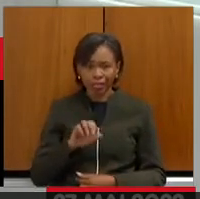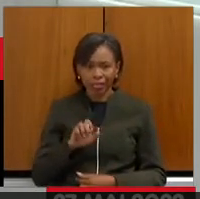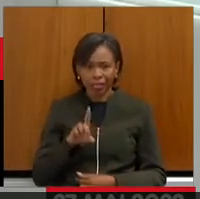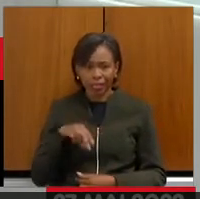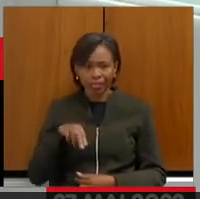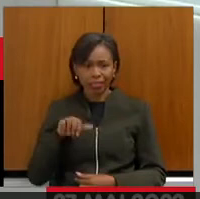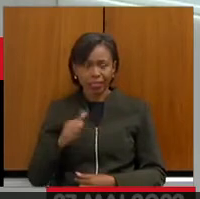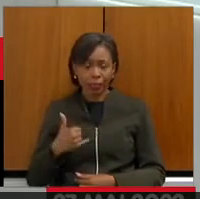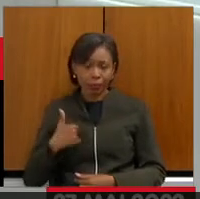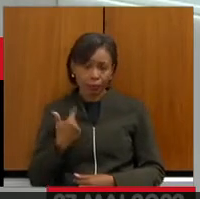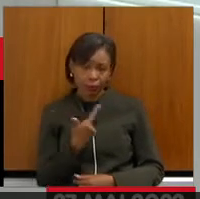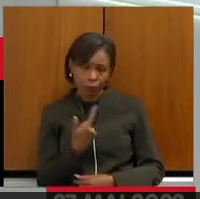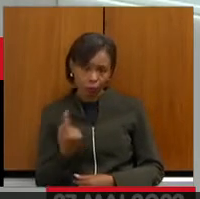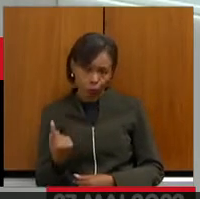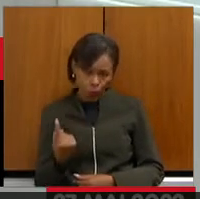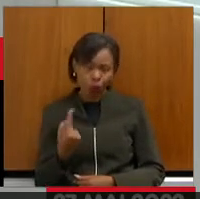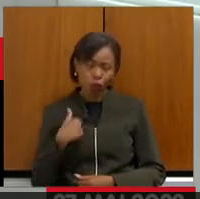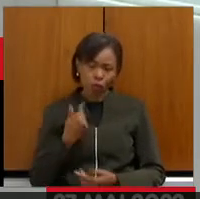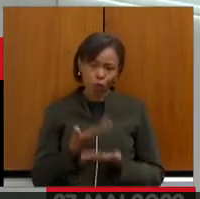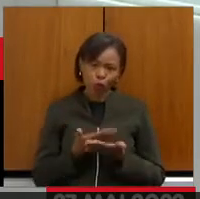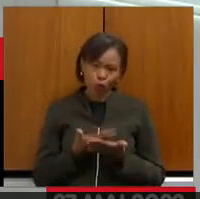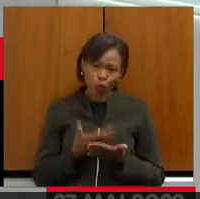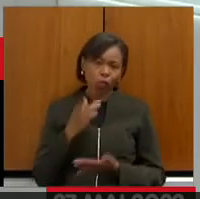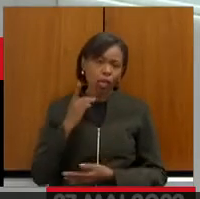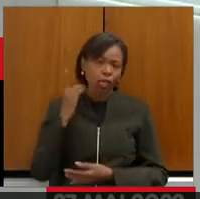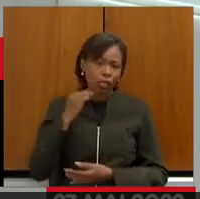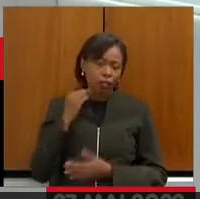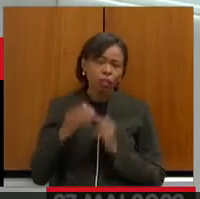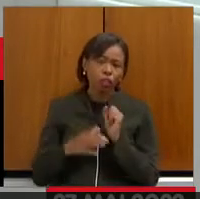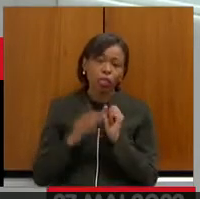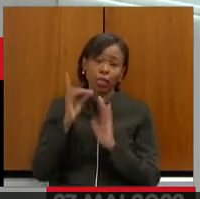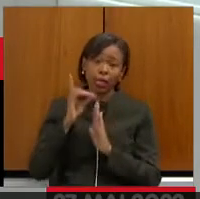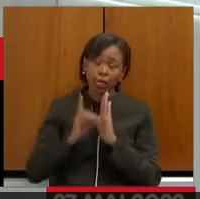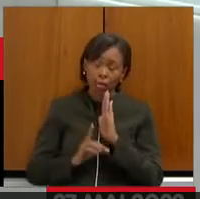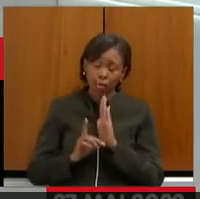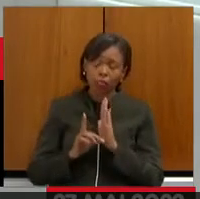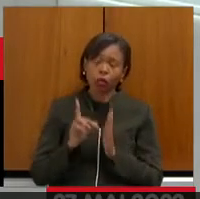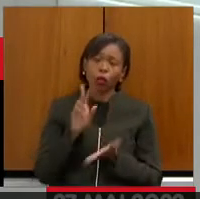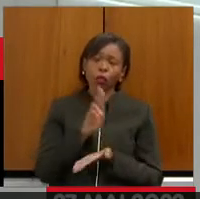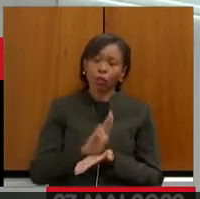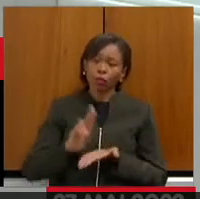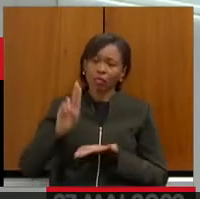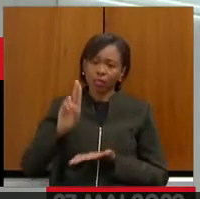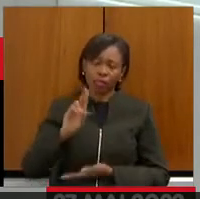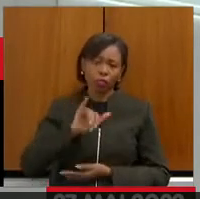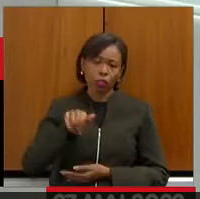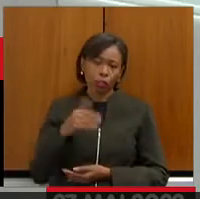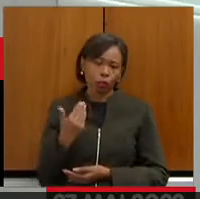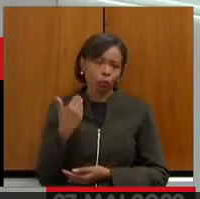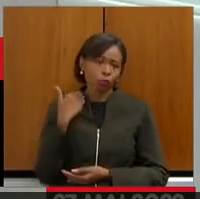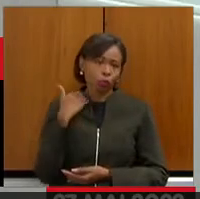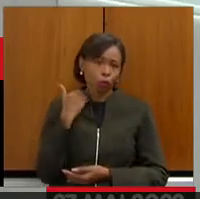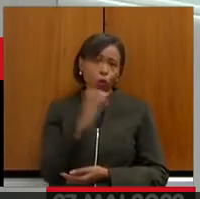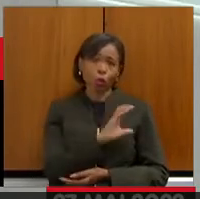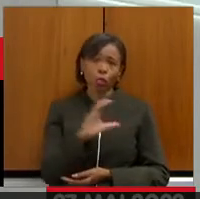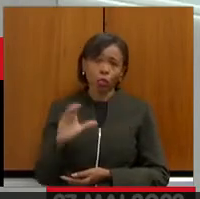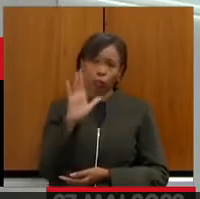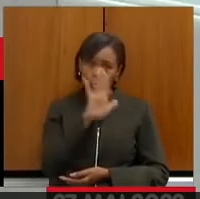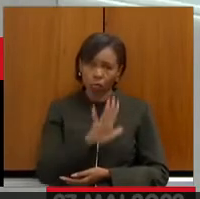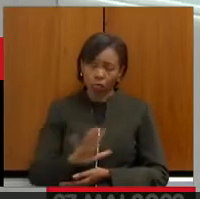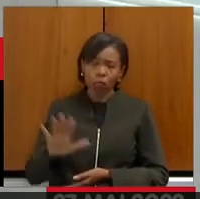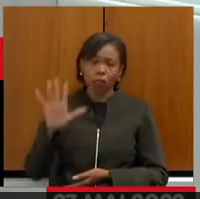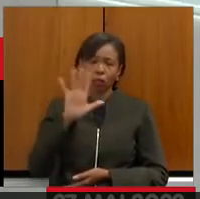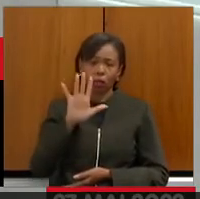anos sou estudante de direito da Universidade Federal de Juiz de Fora Sou coordenadora geral e diretora de instituições públicas